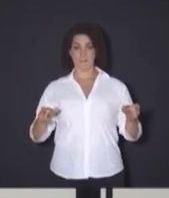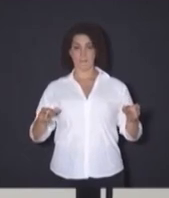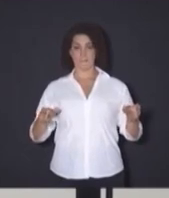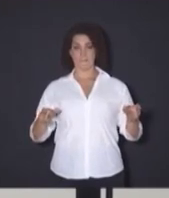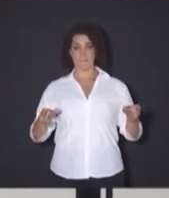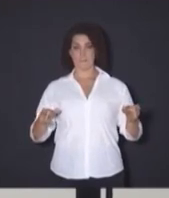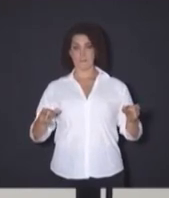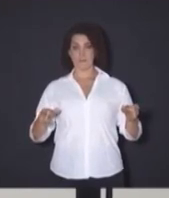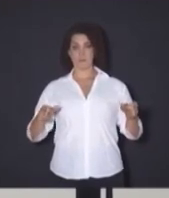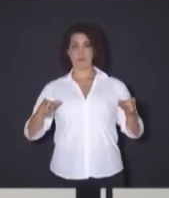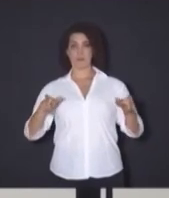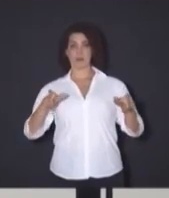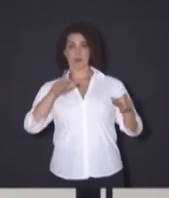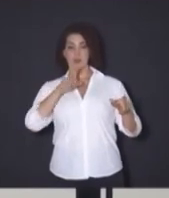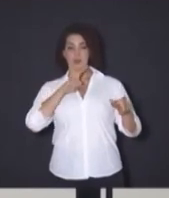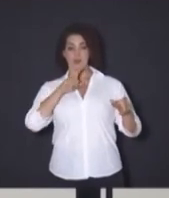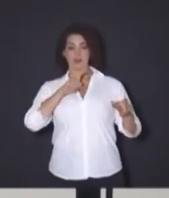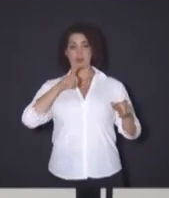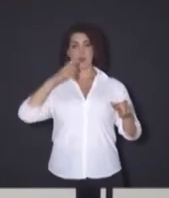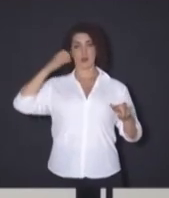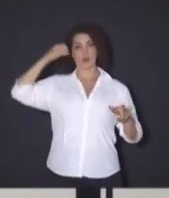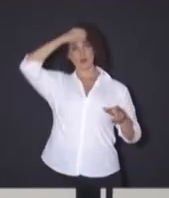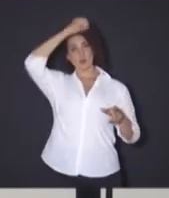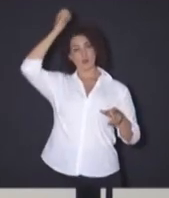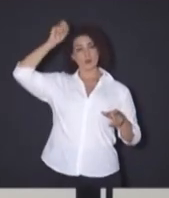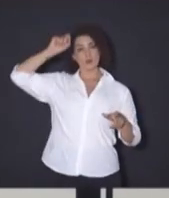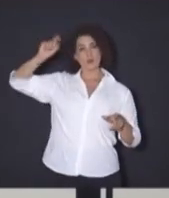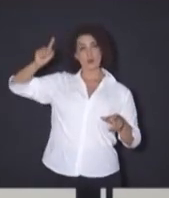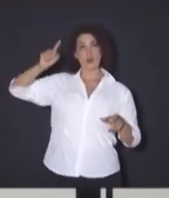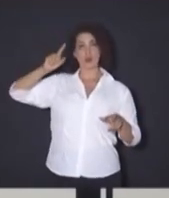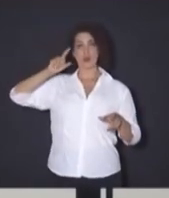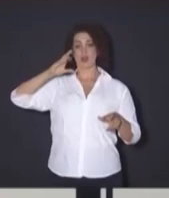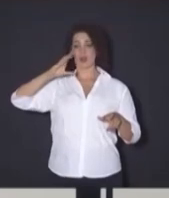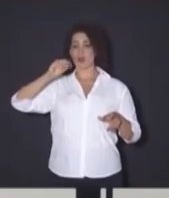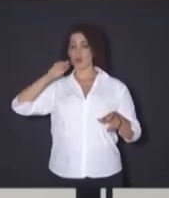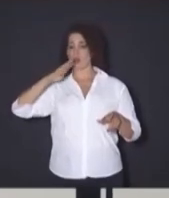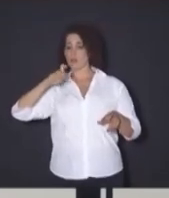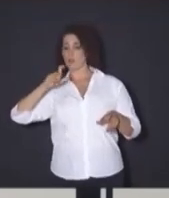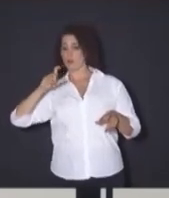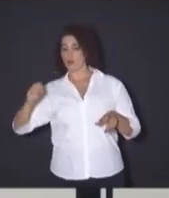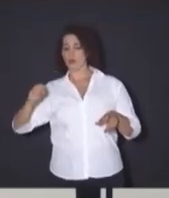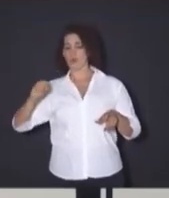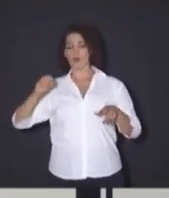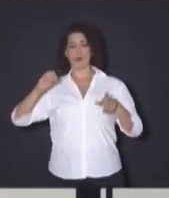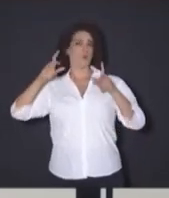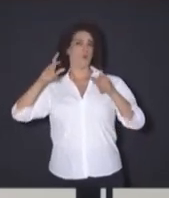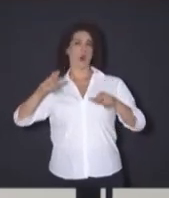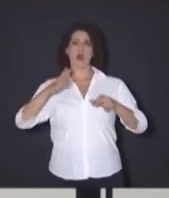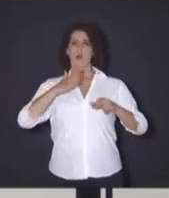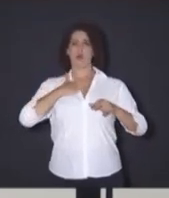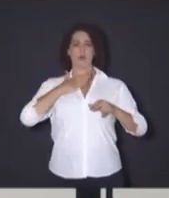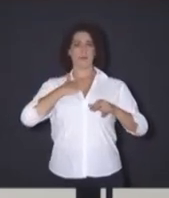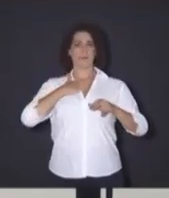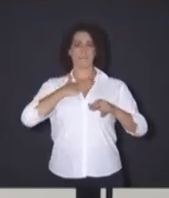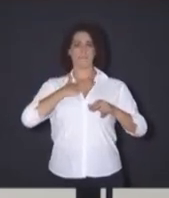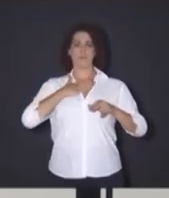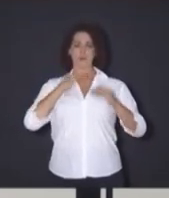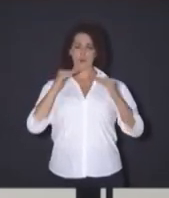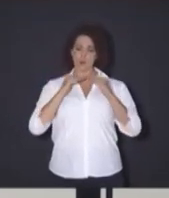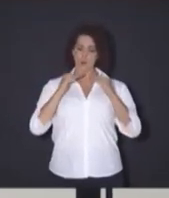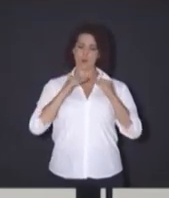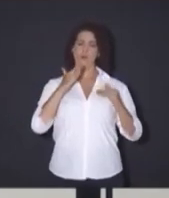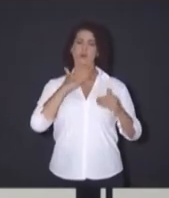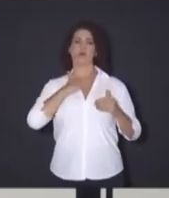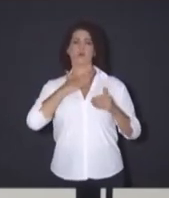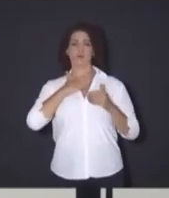interagem com o orixá, com o vodum, com o inquice, com o caboclo, da maneira que eu interajo. Porque